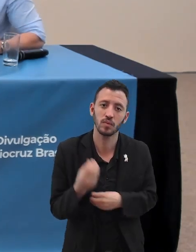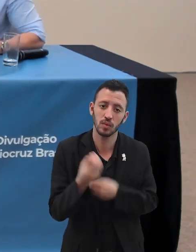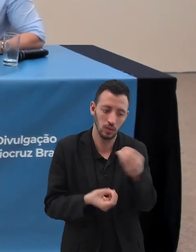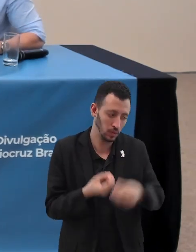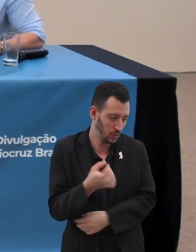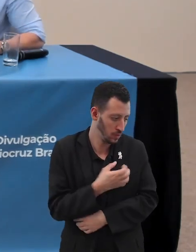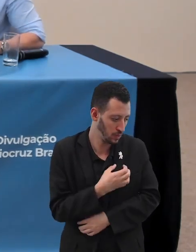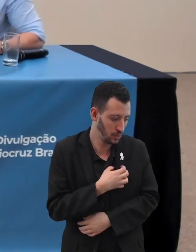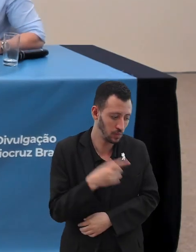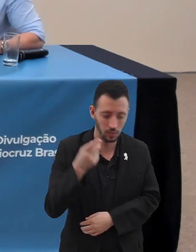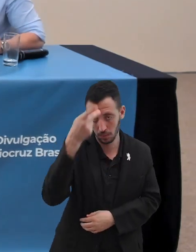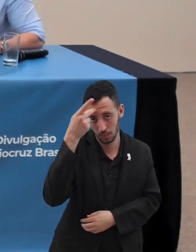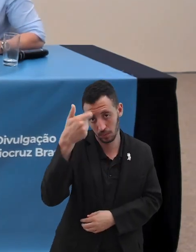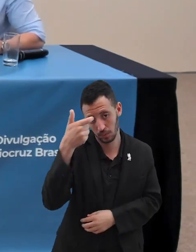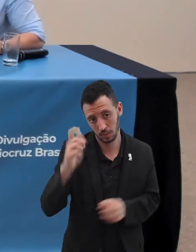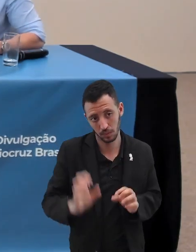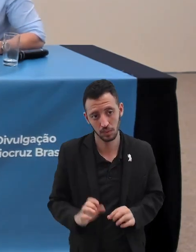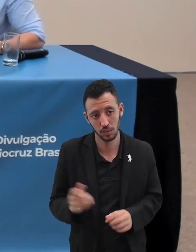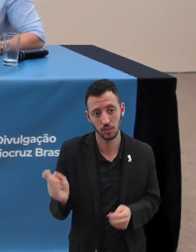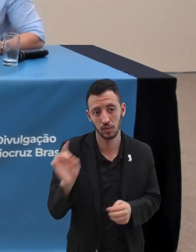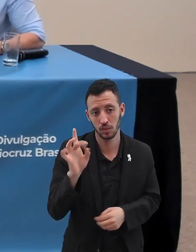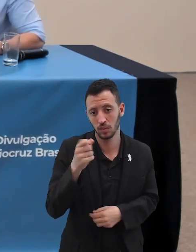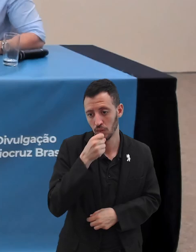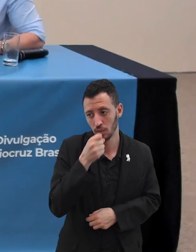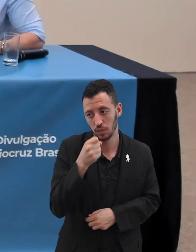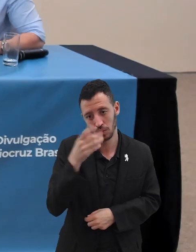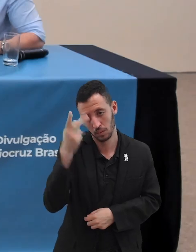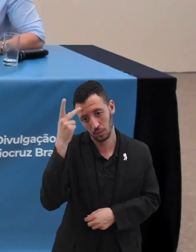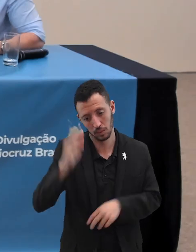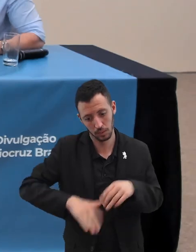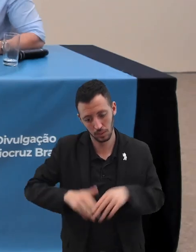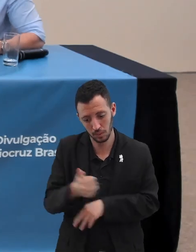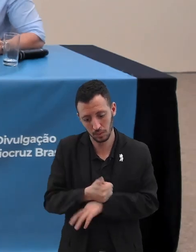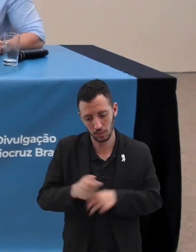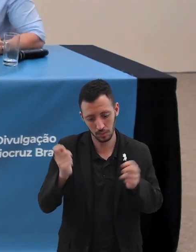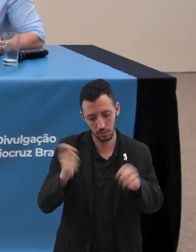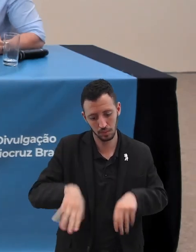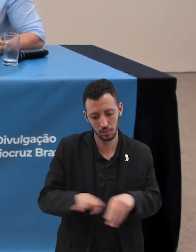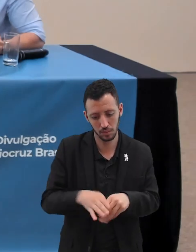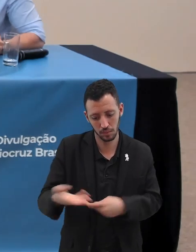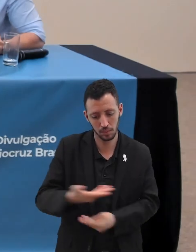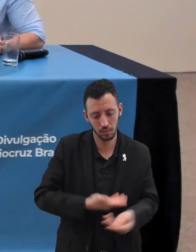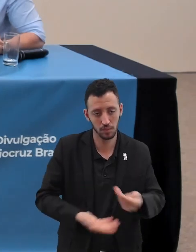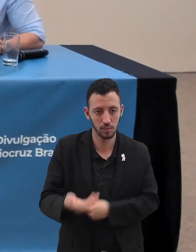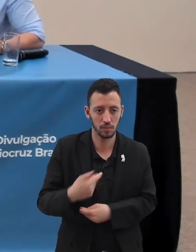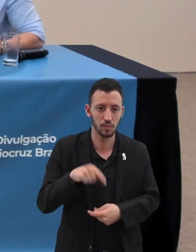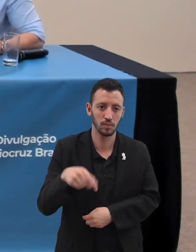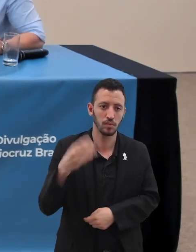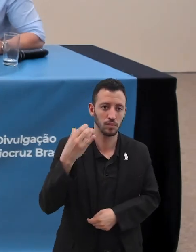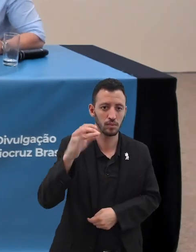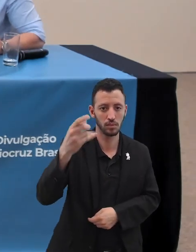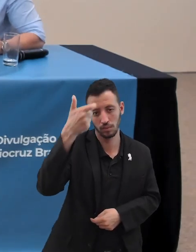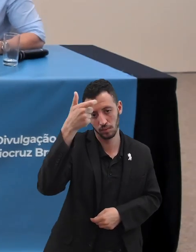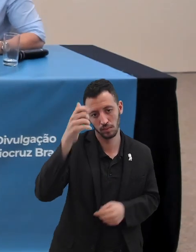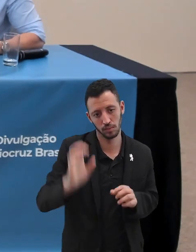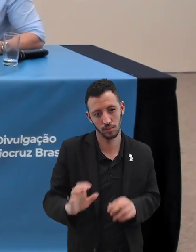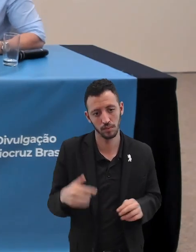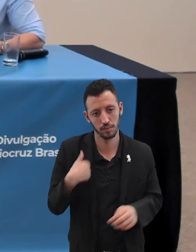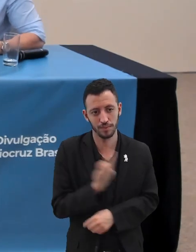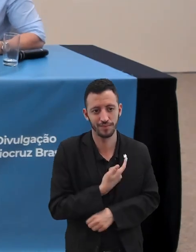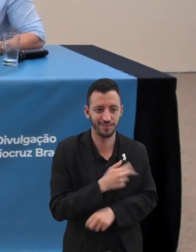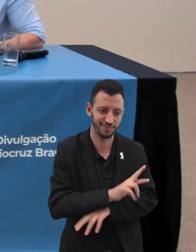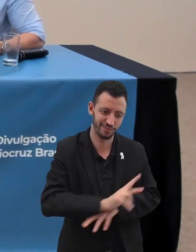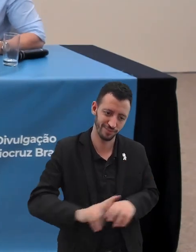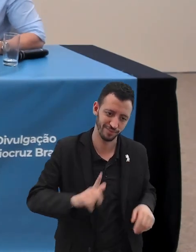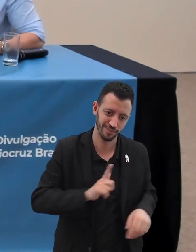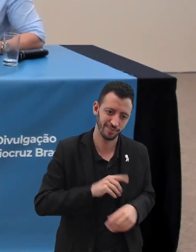que maneira que o cidadão comum, não apenas os jornalistas ou pesquisadores, ele pode colaborar com a ciência cidadã? Então, tem